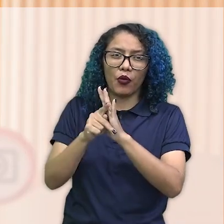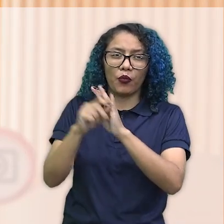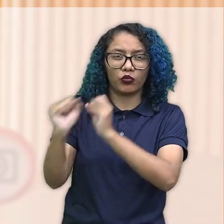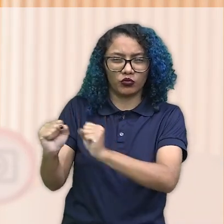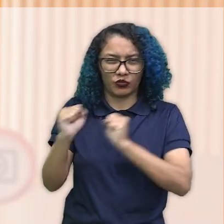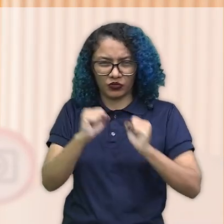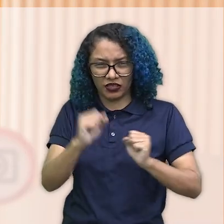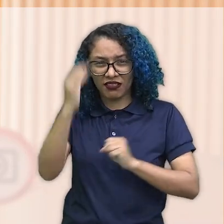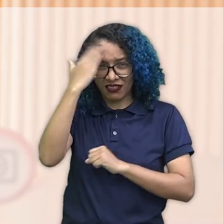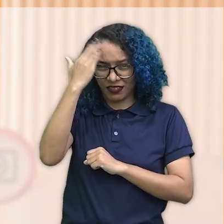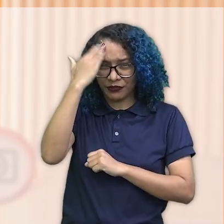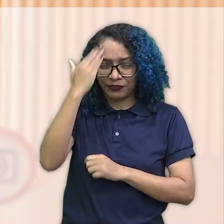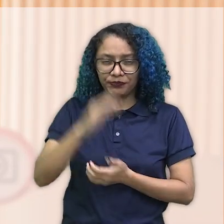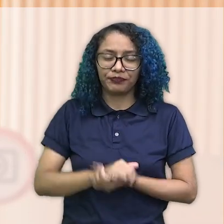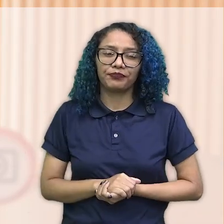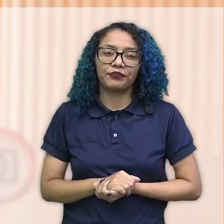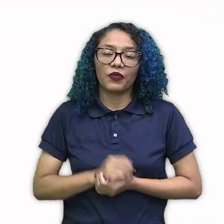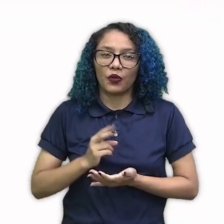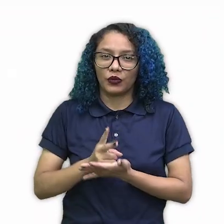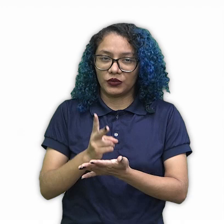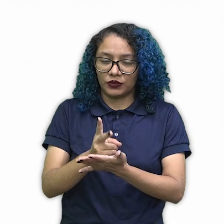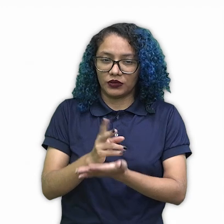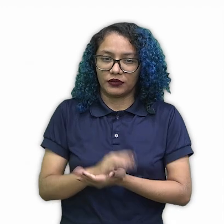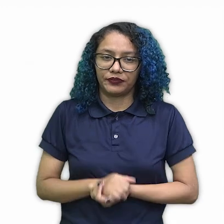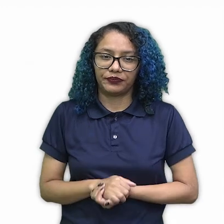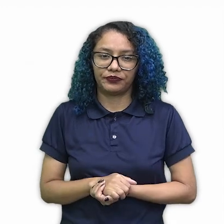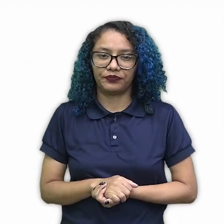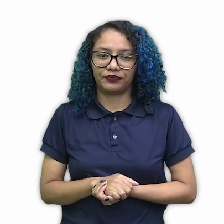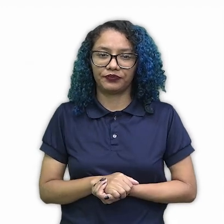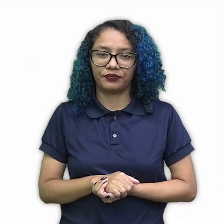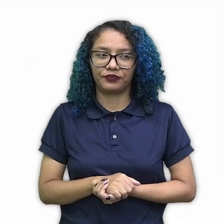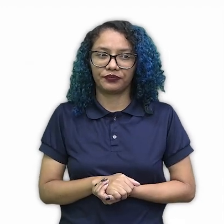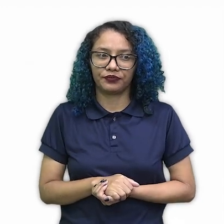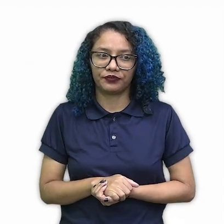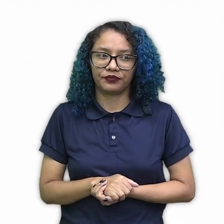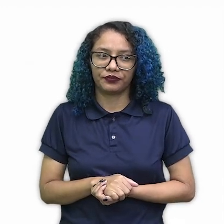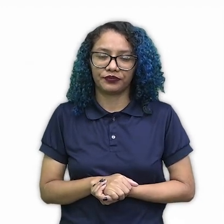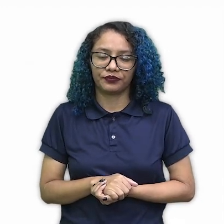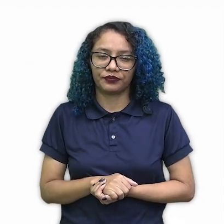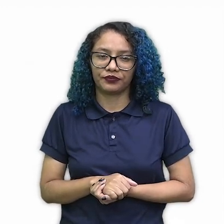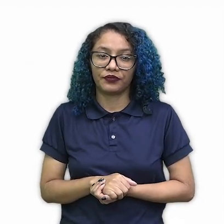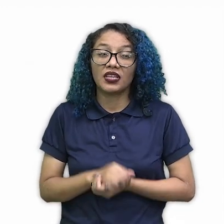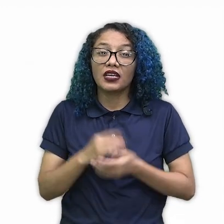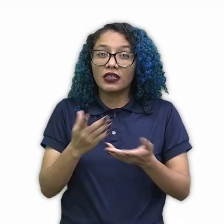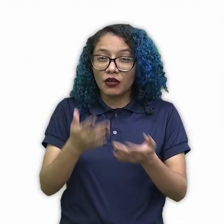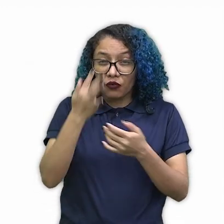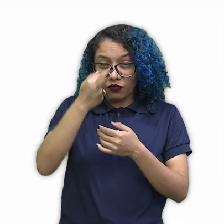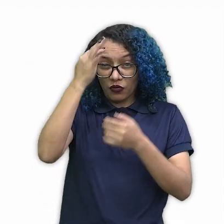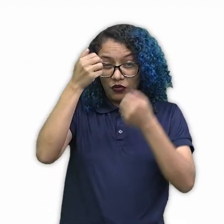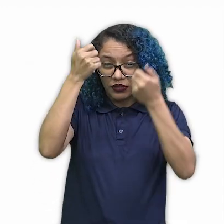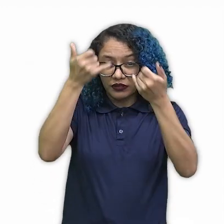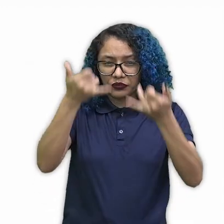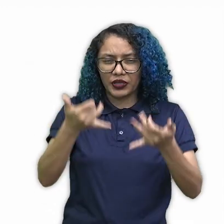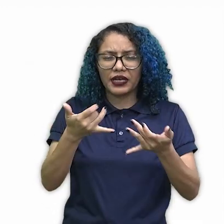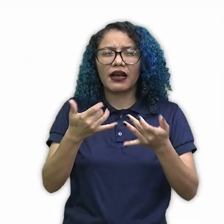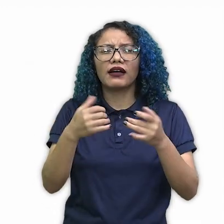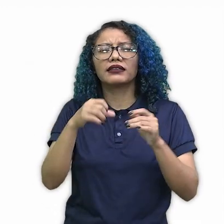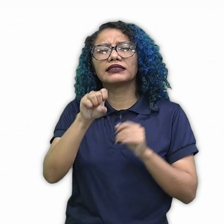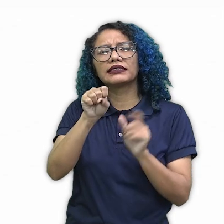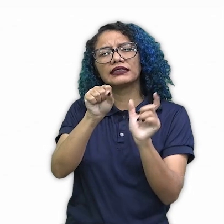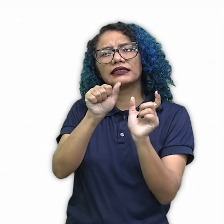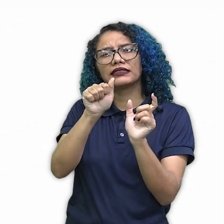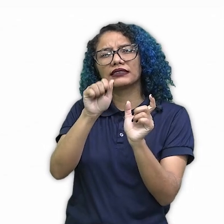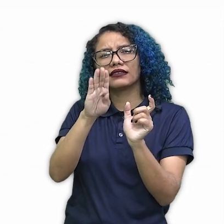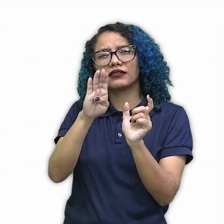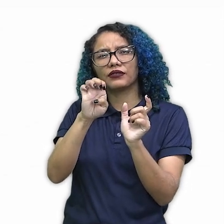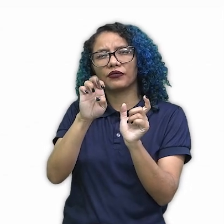conseguindo me acompanhar? Então, venham comigo. Nesta concepção aí, Foucault vai dizer que o saber, o que é?